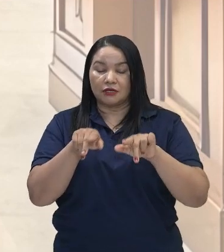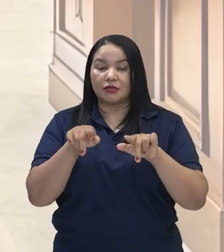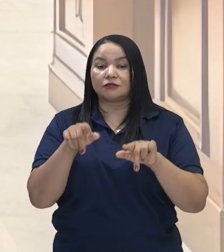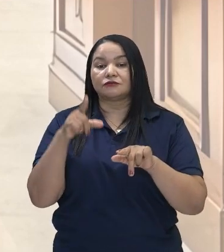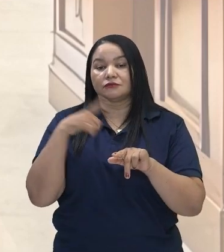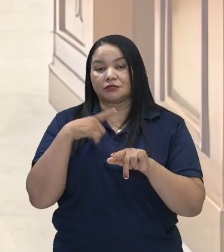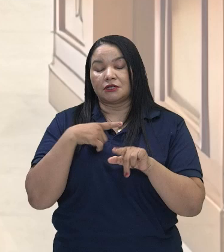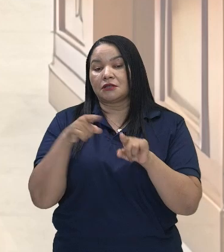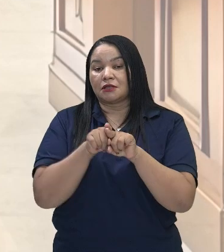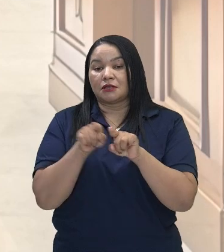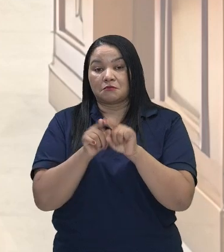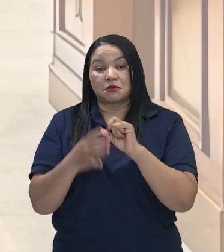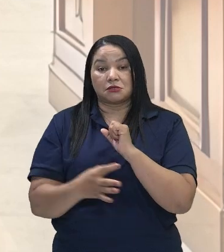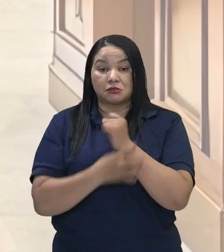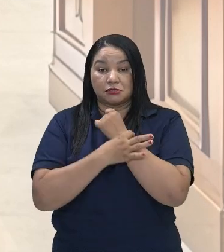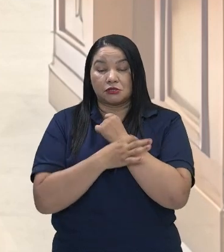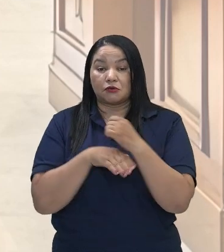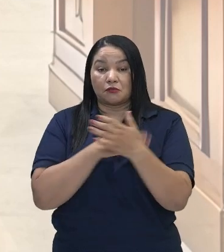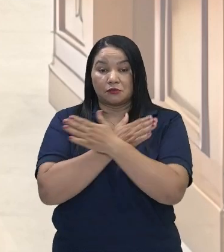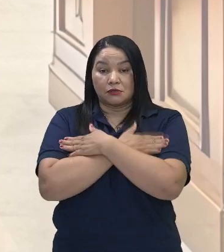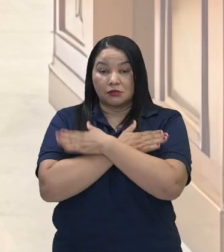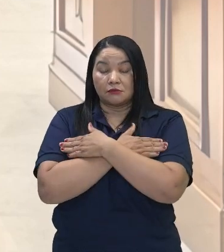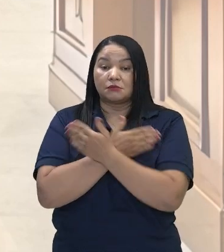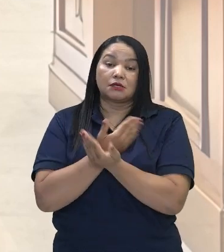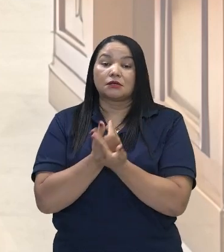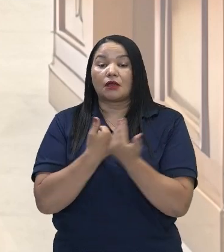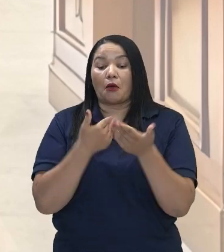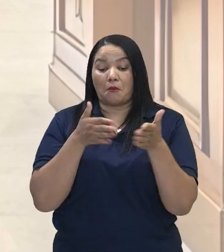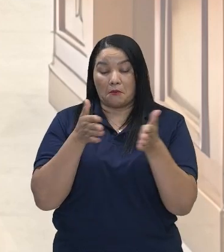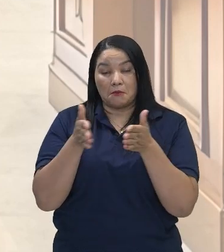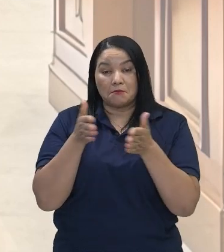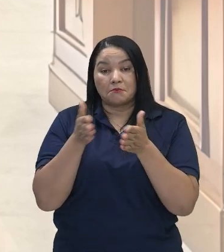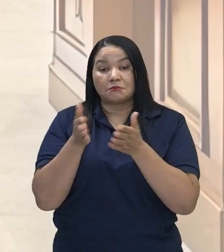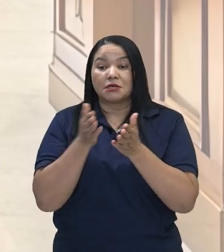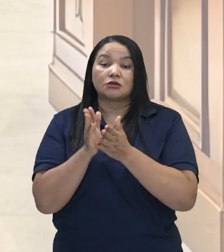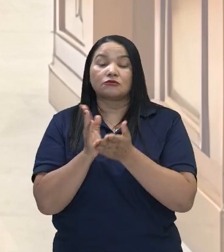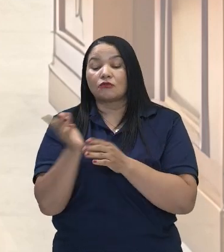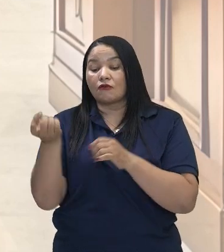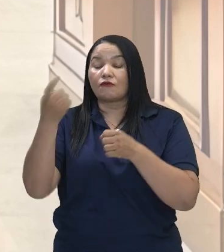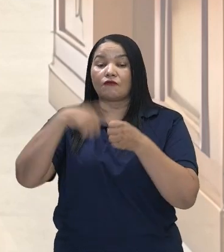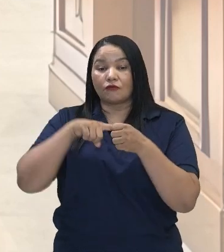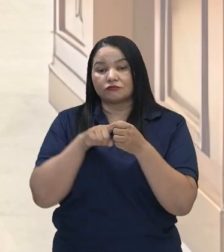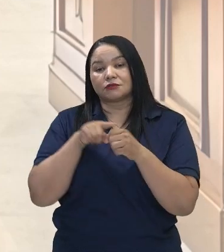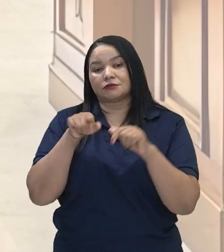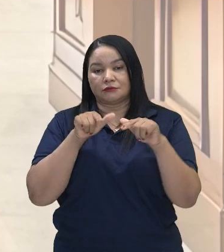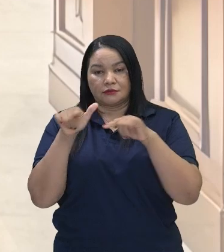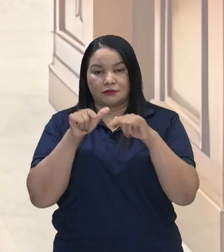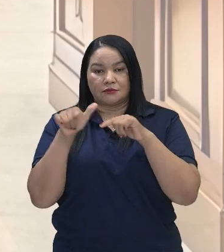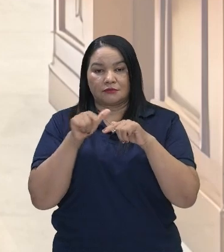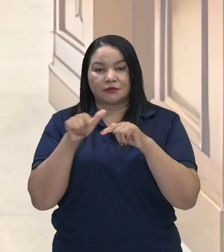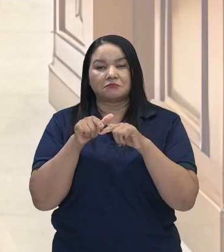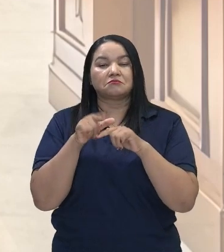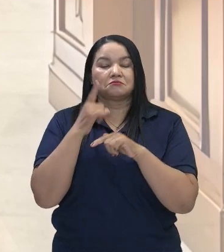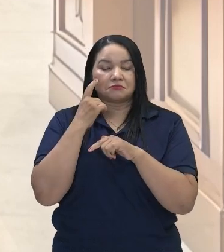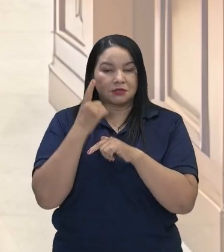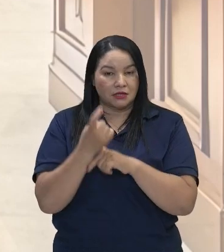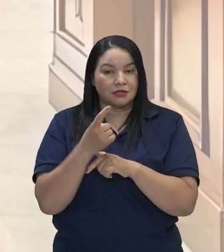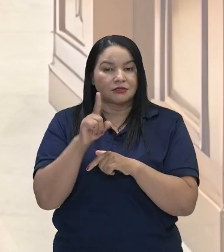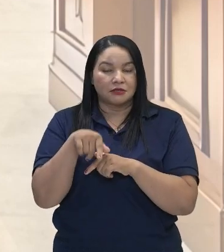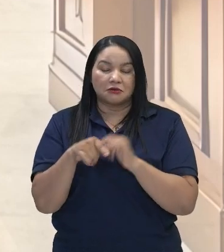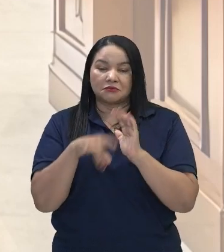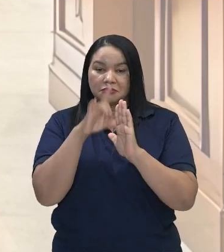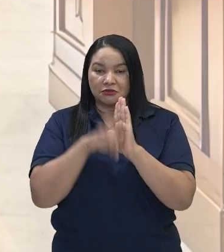o seguro-desemprego, que é o tempo necessário para ele voltar ao mercado de trabalho. Então, é muito interessante mesmo o direito